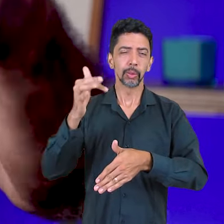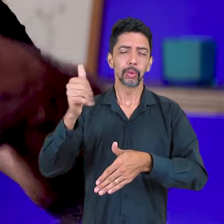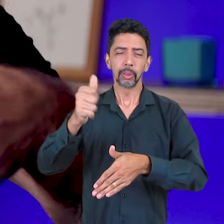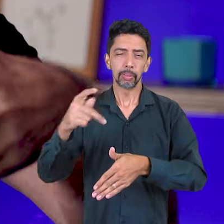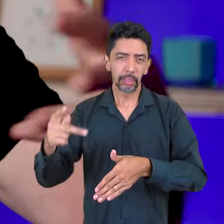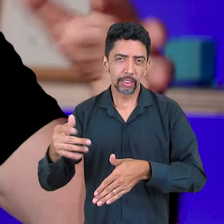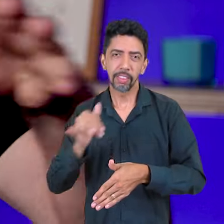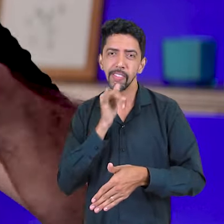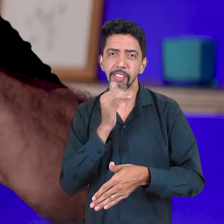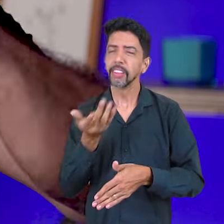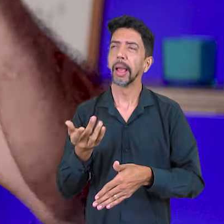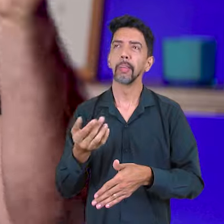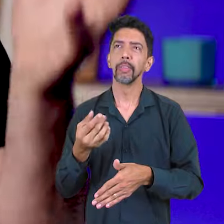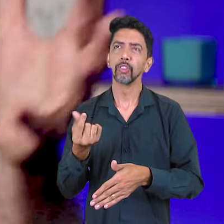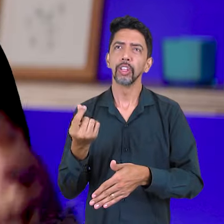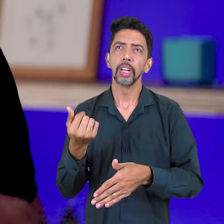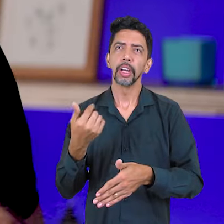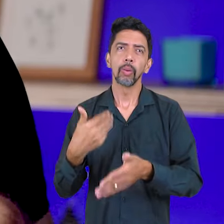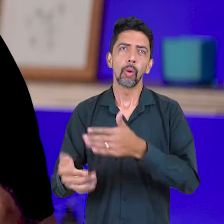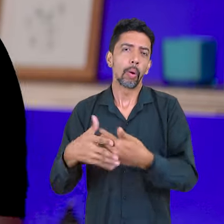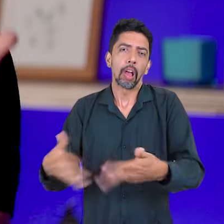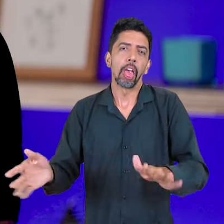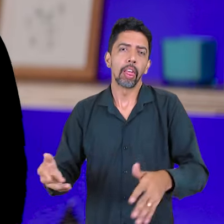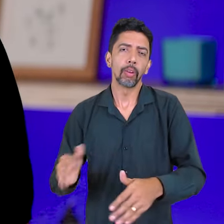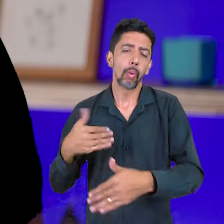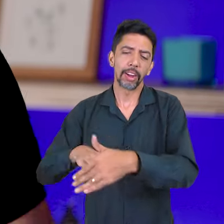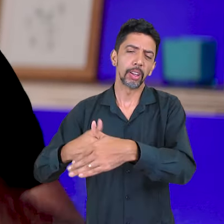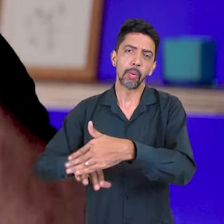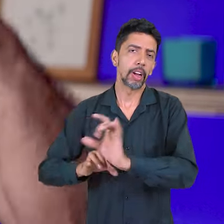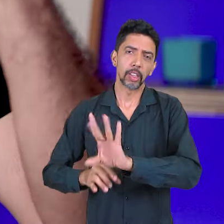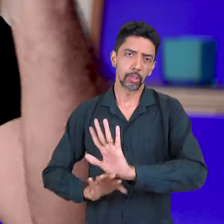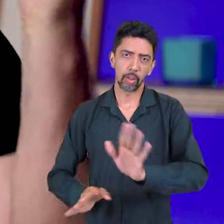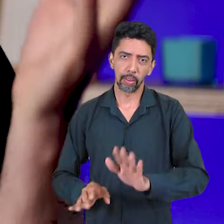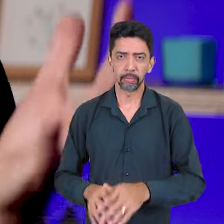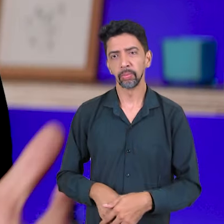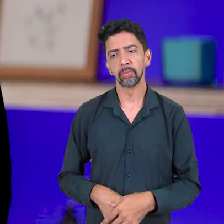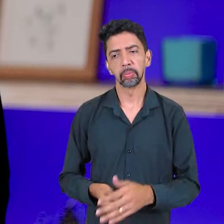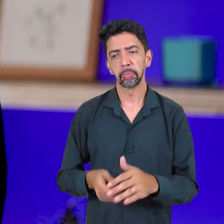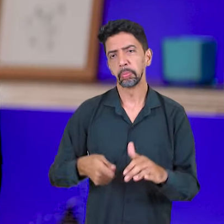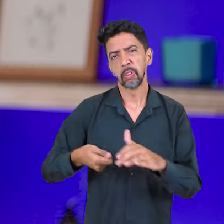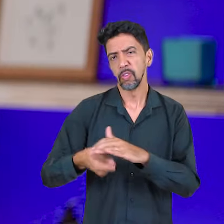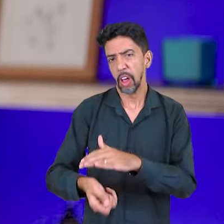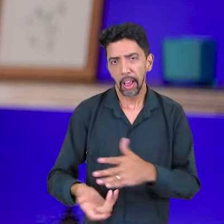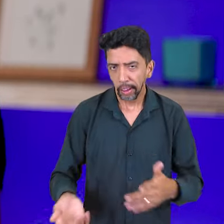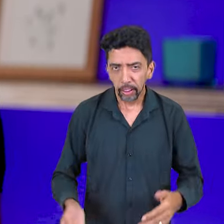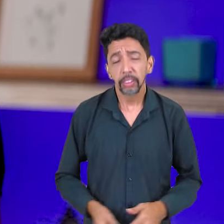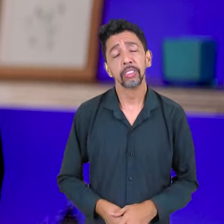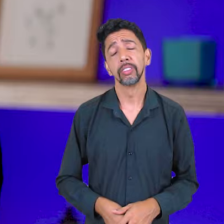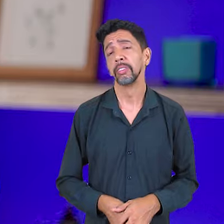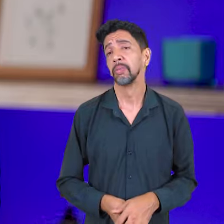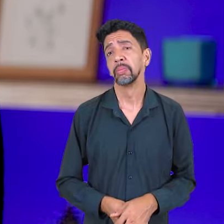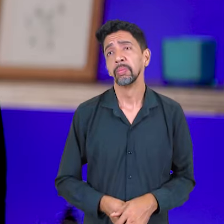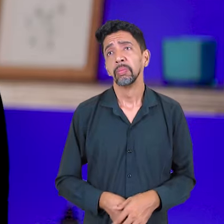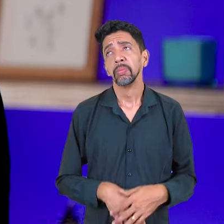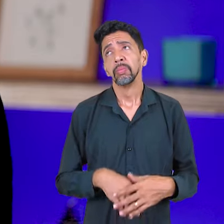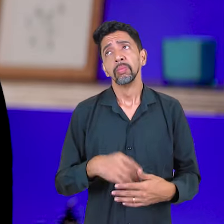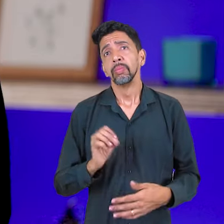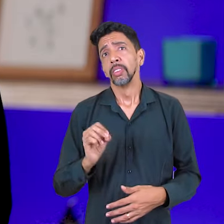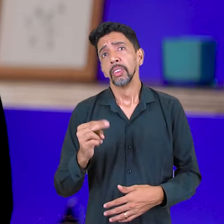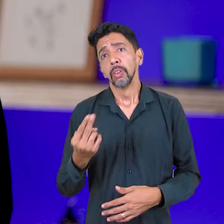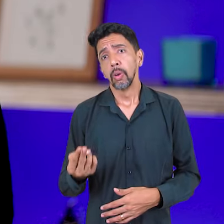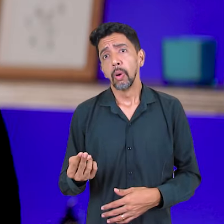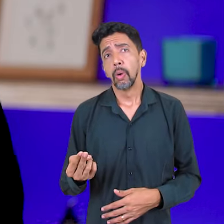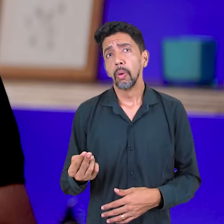dinheiro para isso para Aquilo num único fundo ou numa única aplicação ou faz com que aquele dinheiro possa ser parte